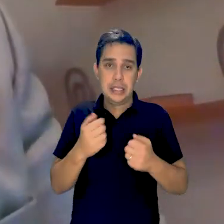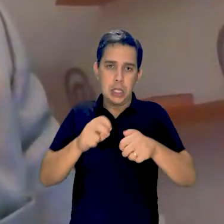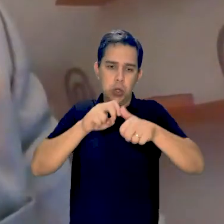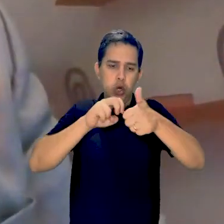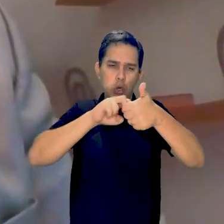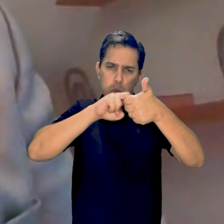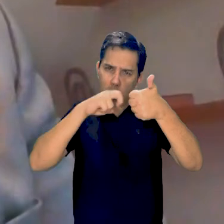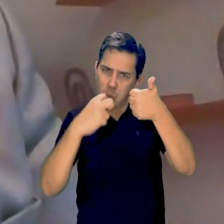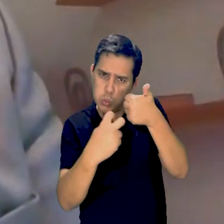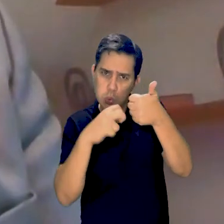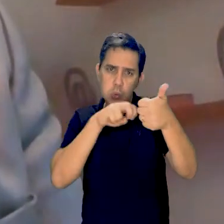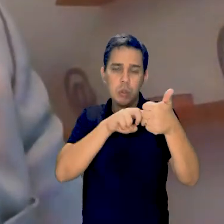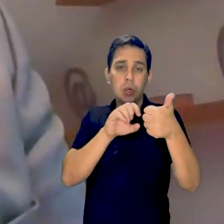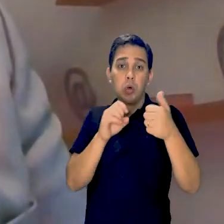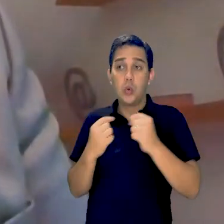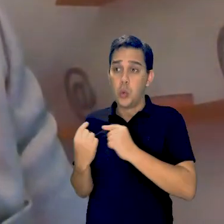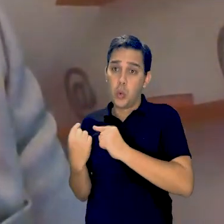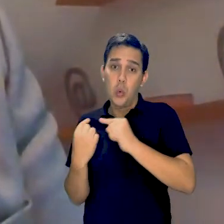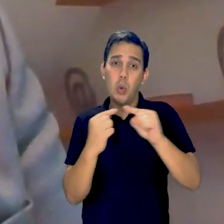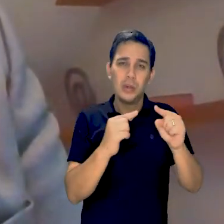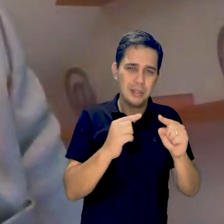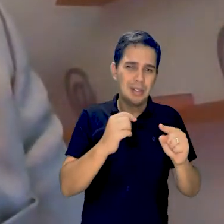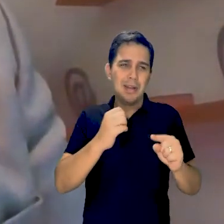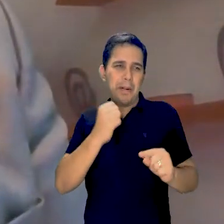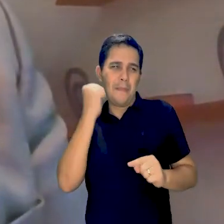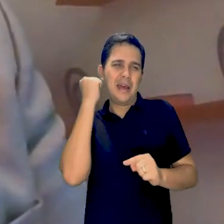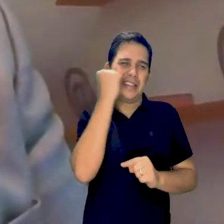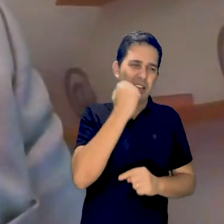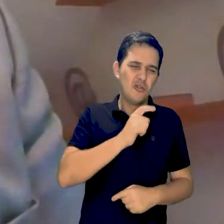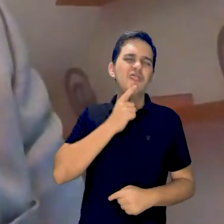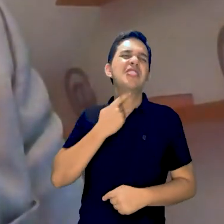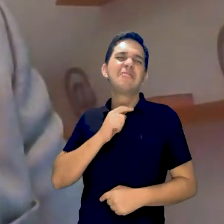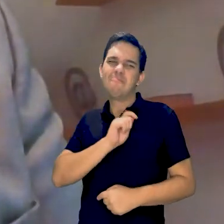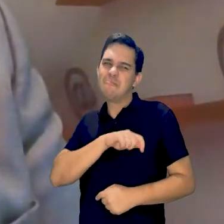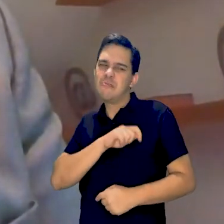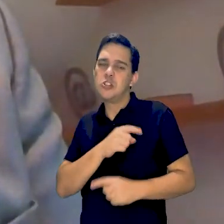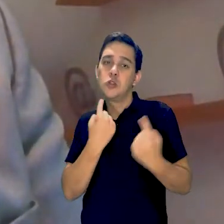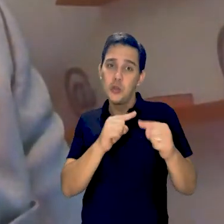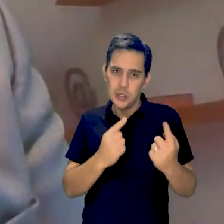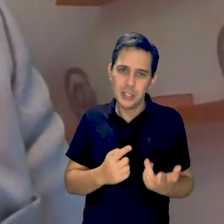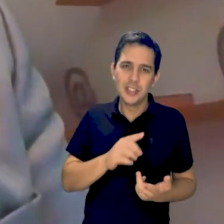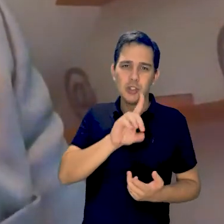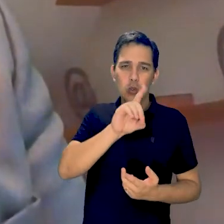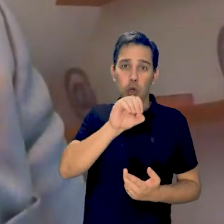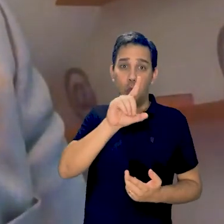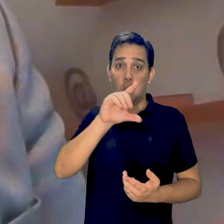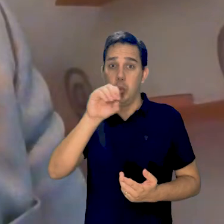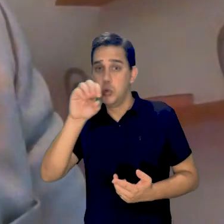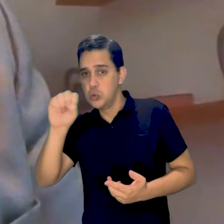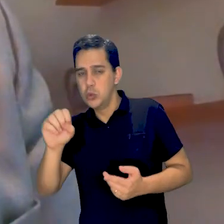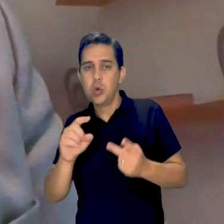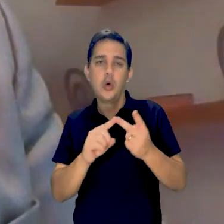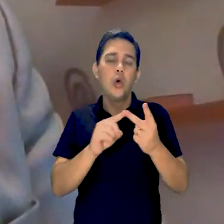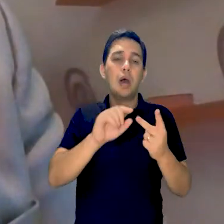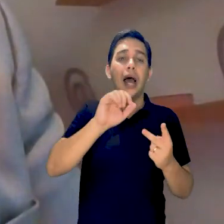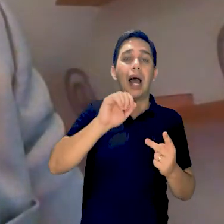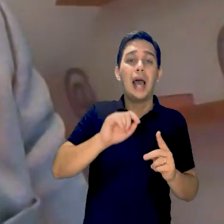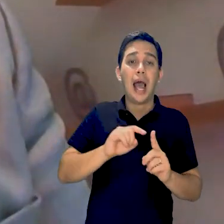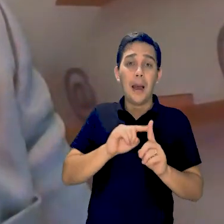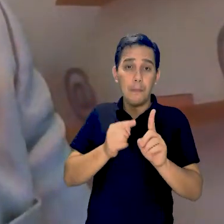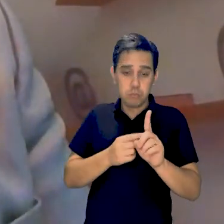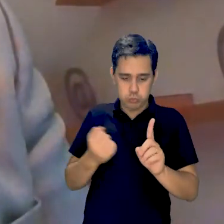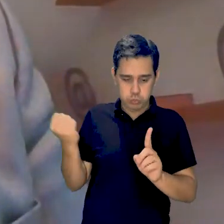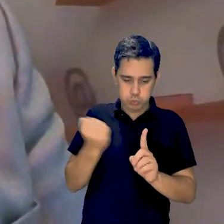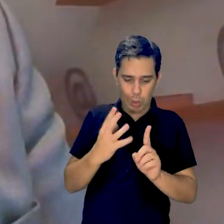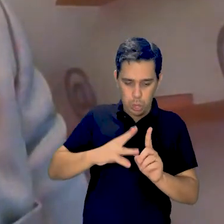Crimes dolosos contra a vida são os homicídios dolosos, os crimes de aborto, as